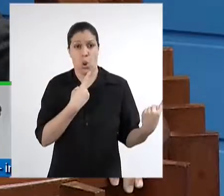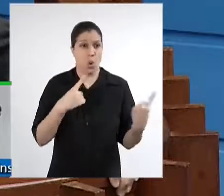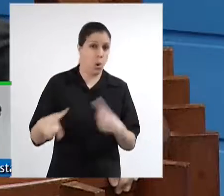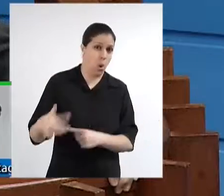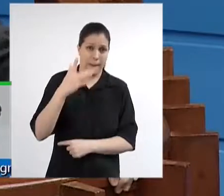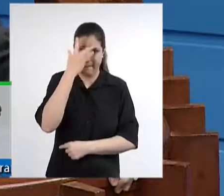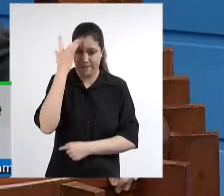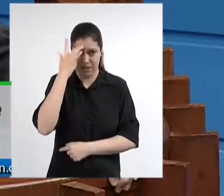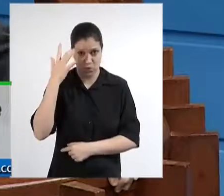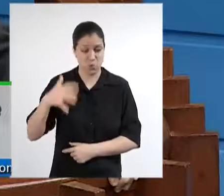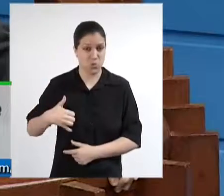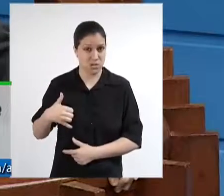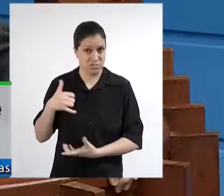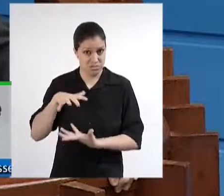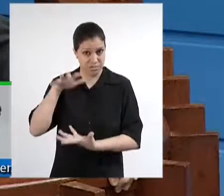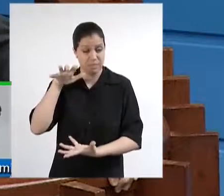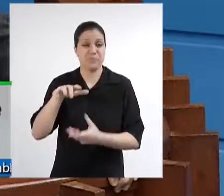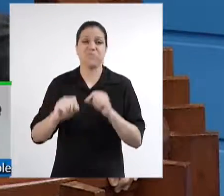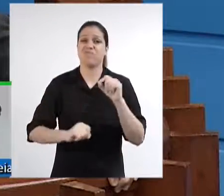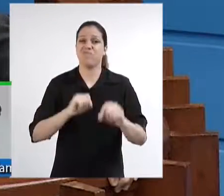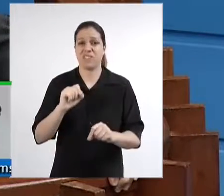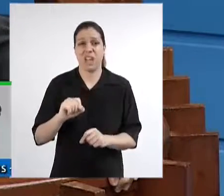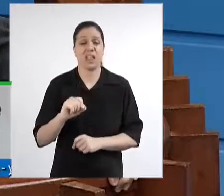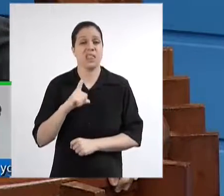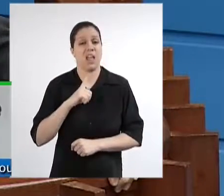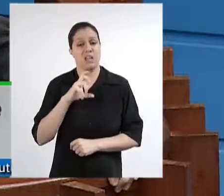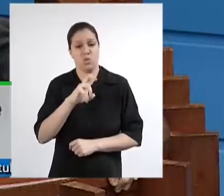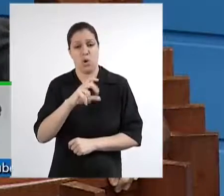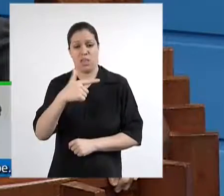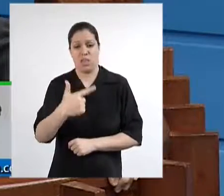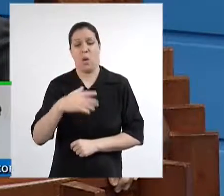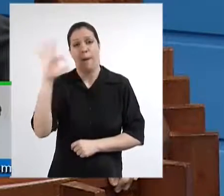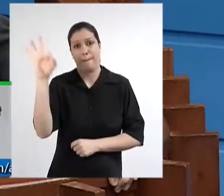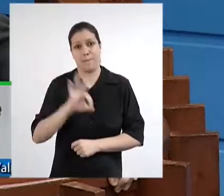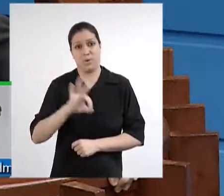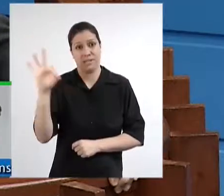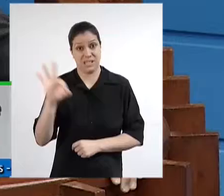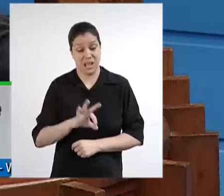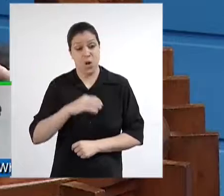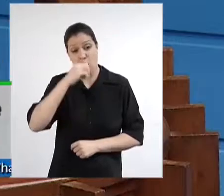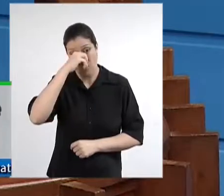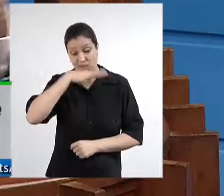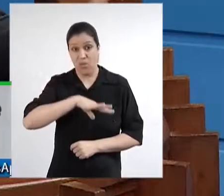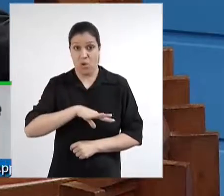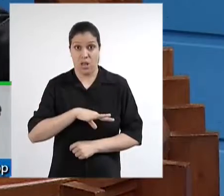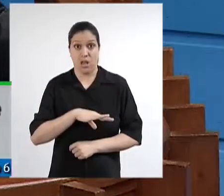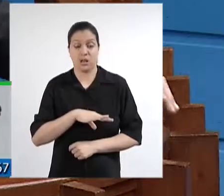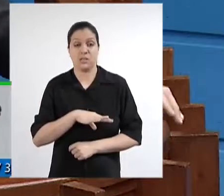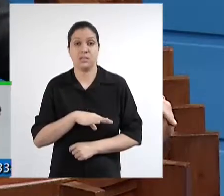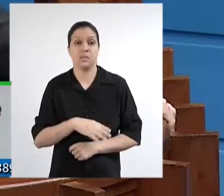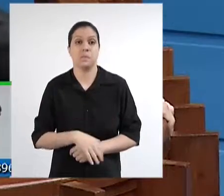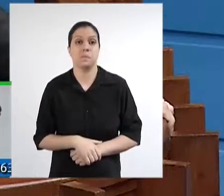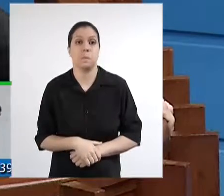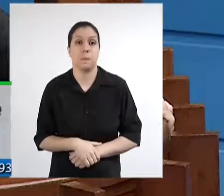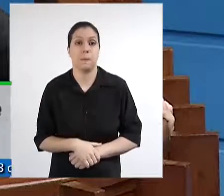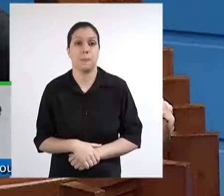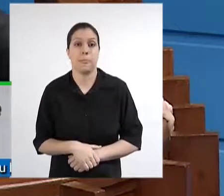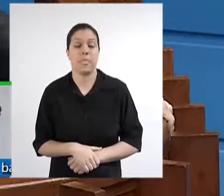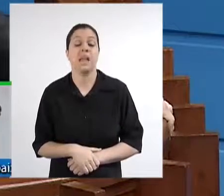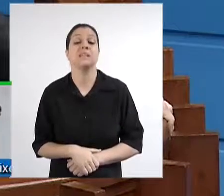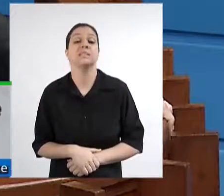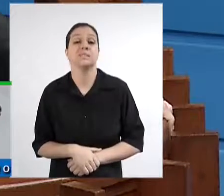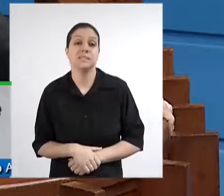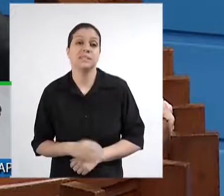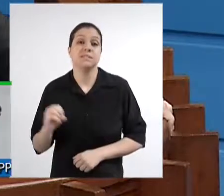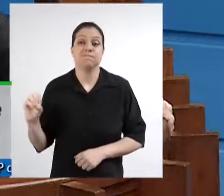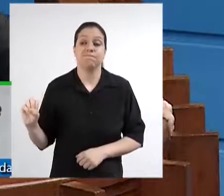a pessoa idosa é que 52% da violência que é